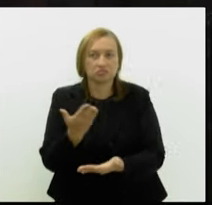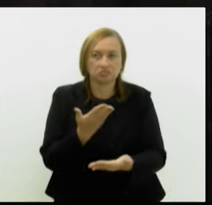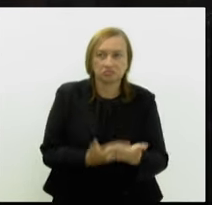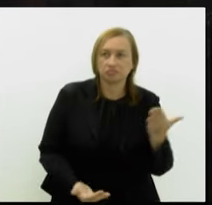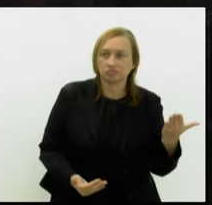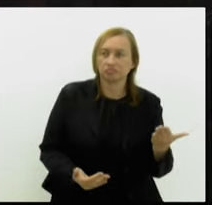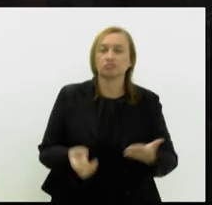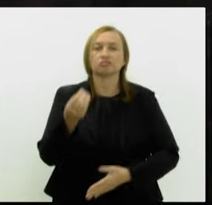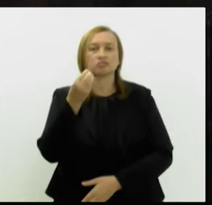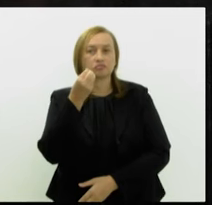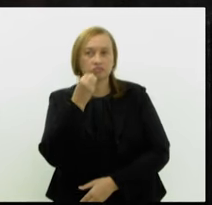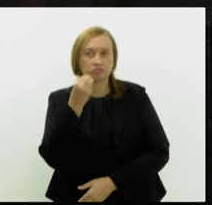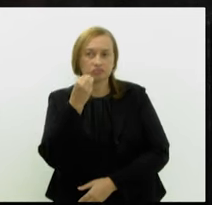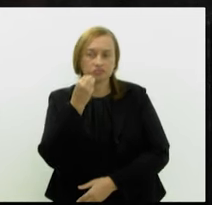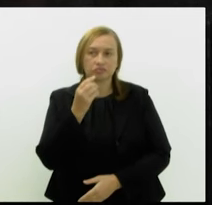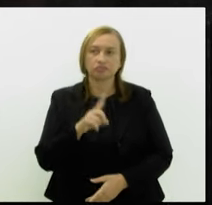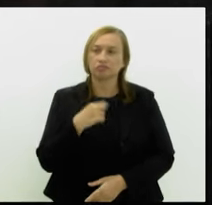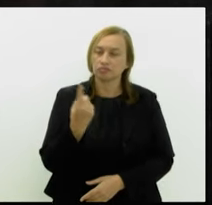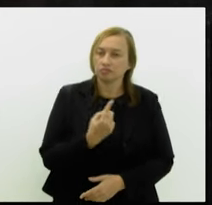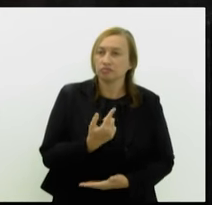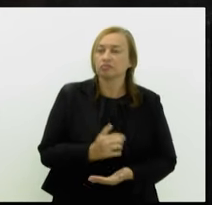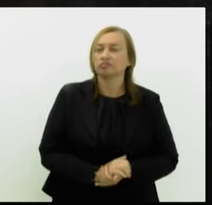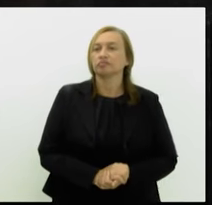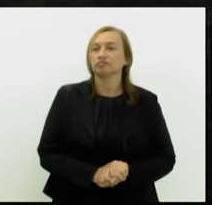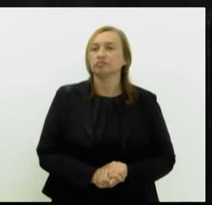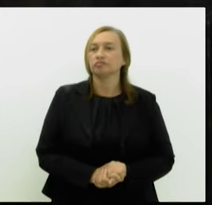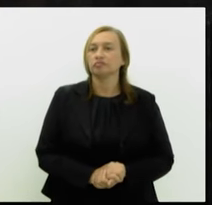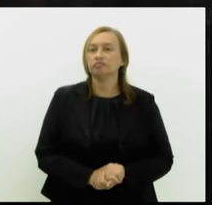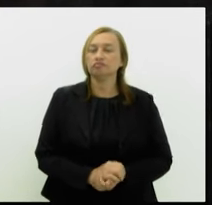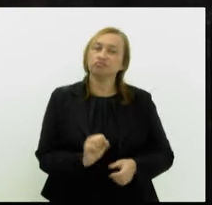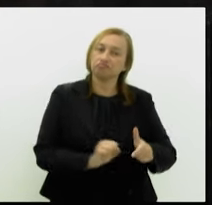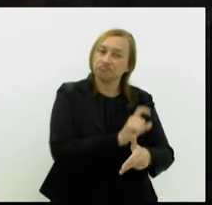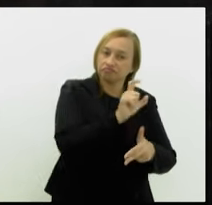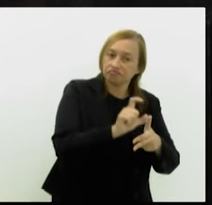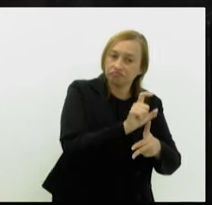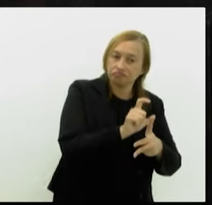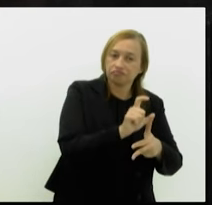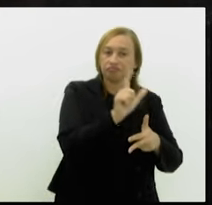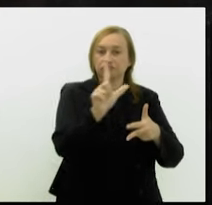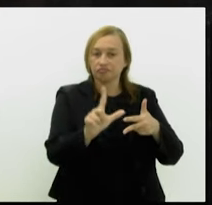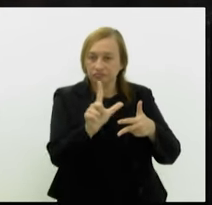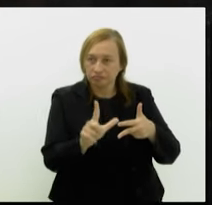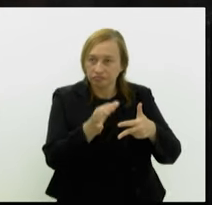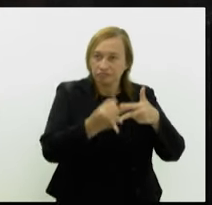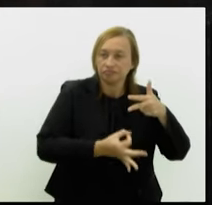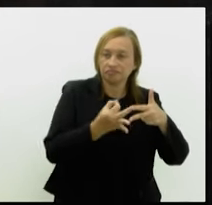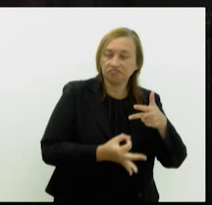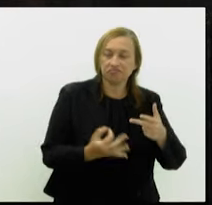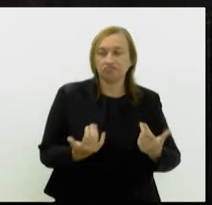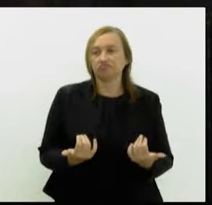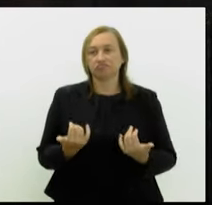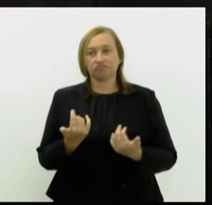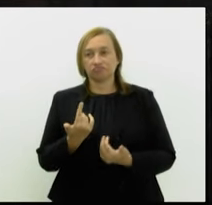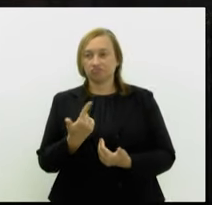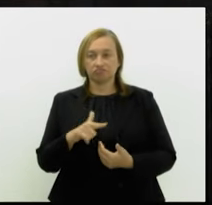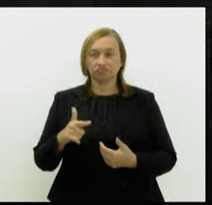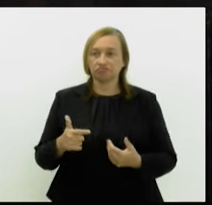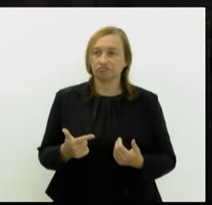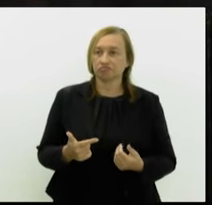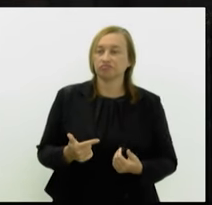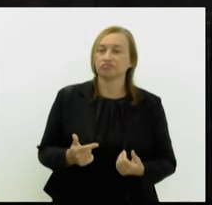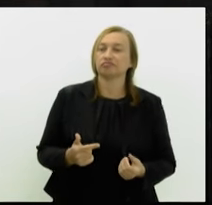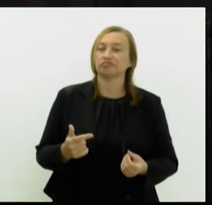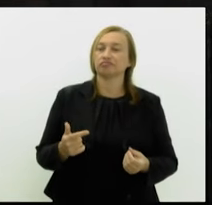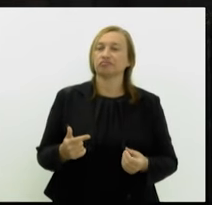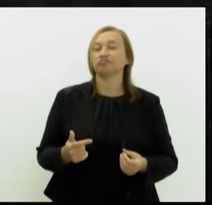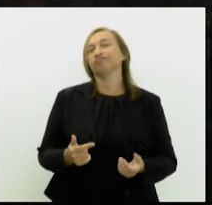essa oportunidade e a gente não tenha, seja no Poder Judiciário, Executivo, Legislativo, a necessidade de realizar um novo concurso quando